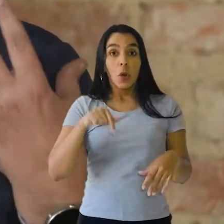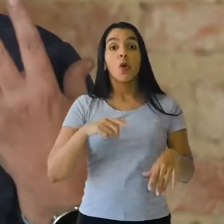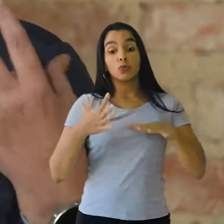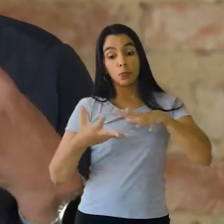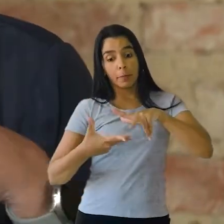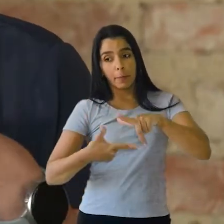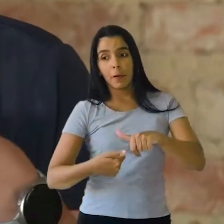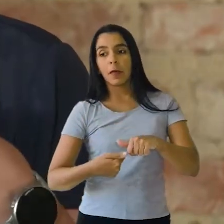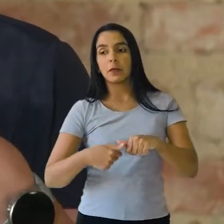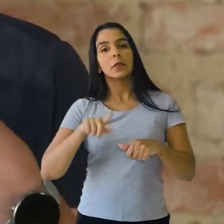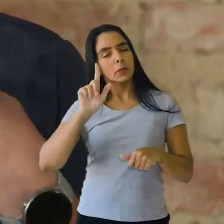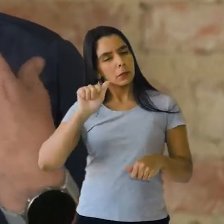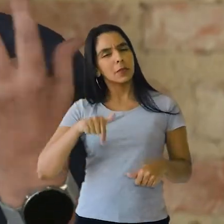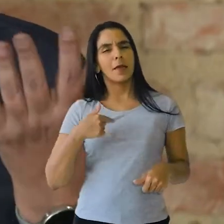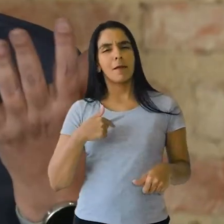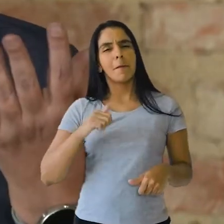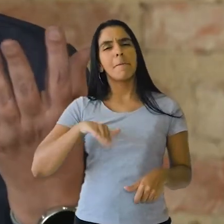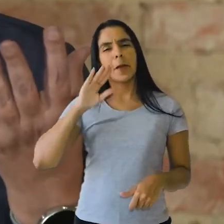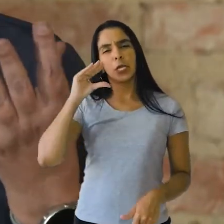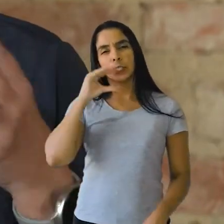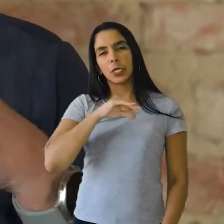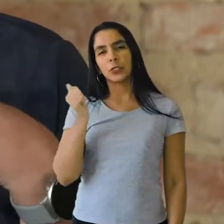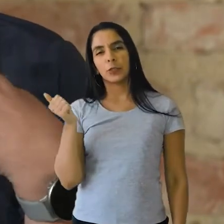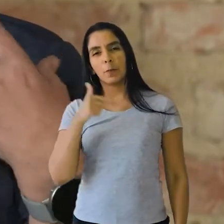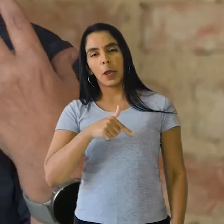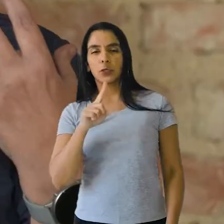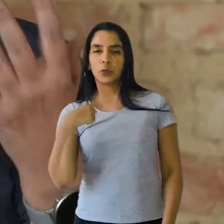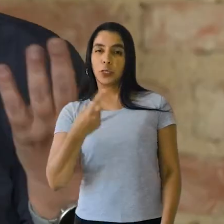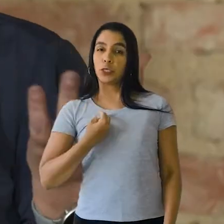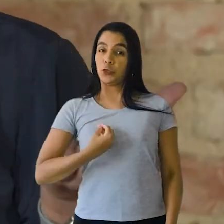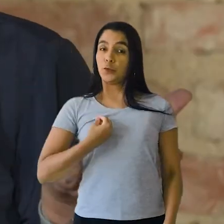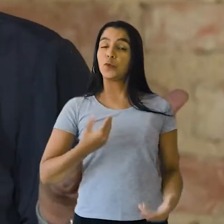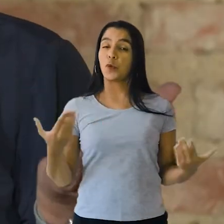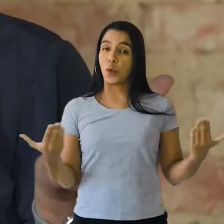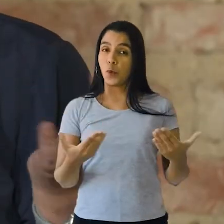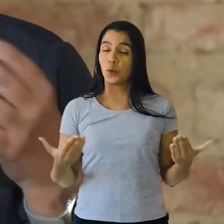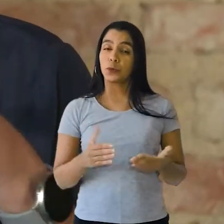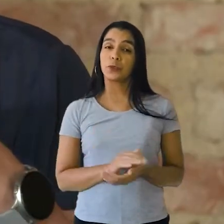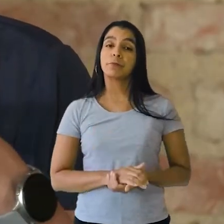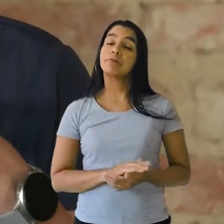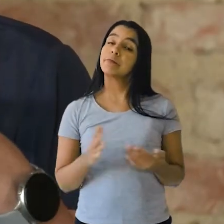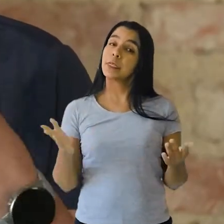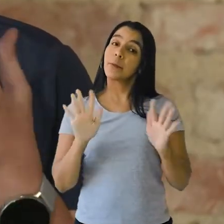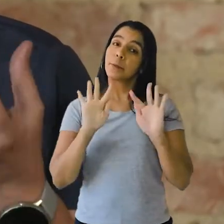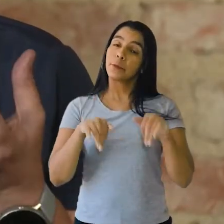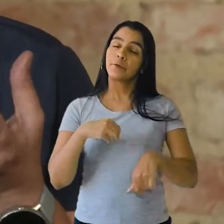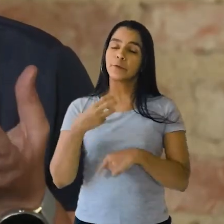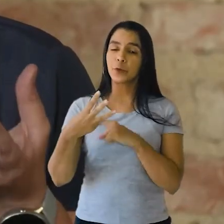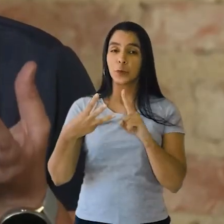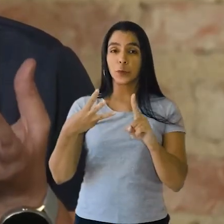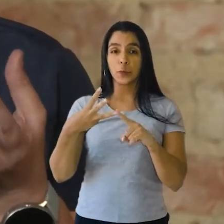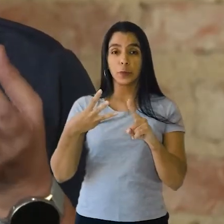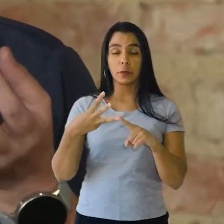um momento onde o clima do planeta era bem mais quente do que a gente vivencia hoje. E,